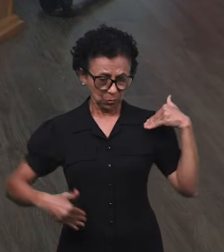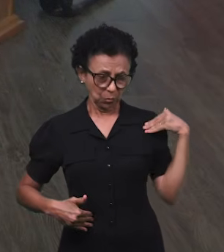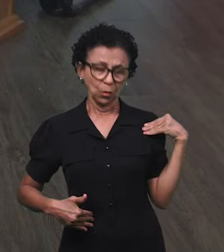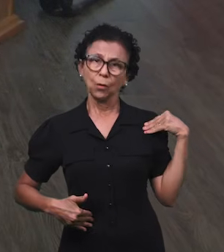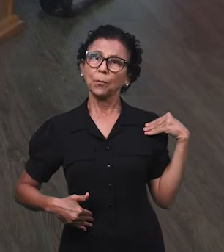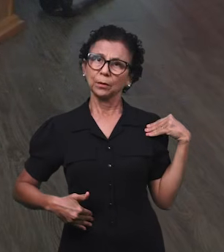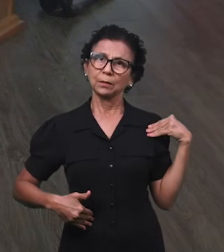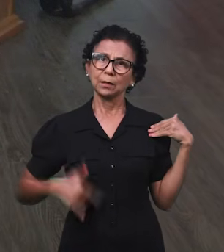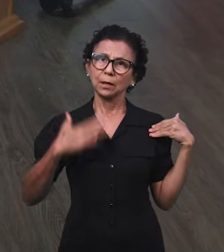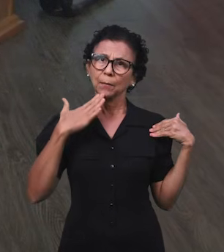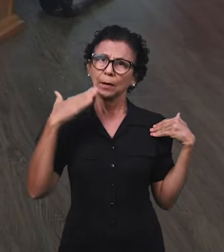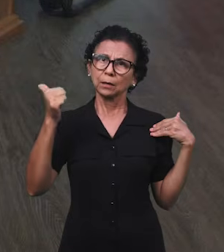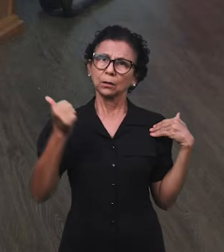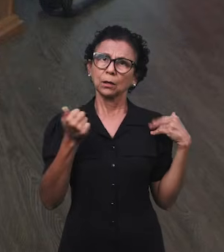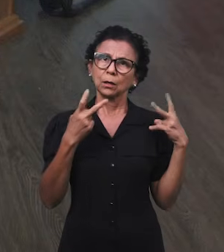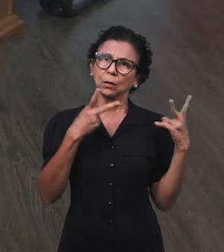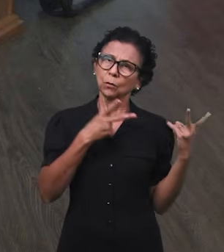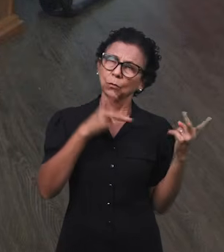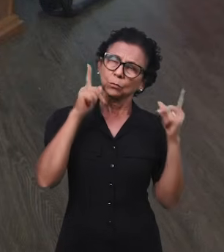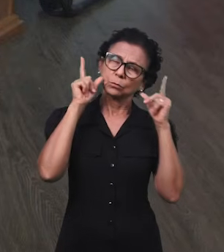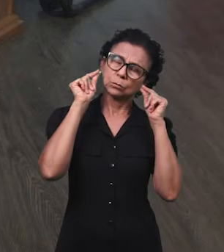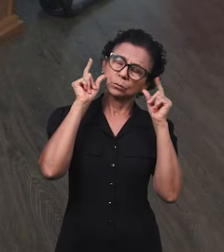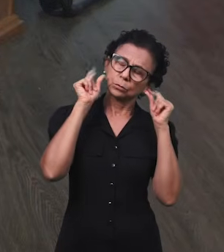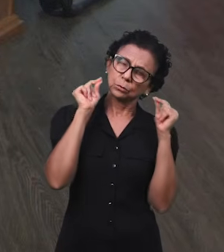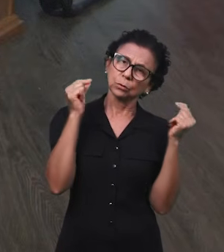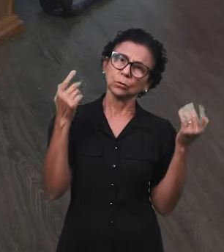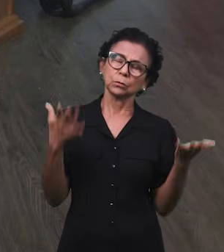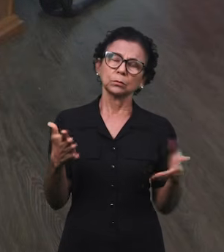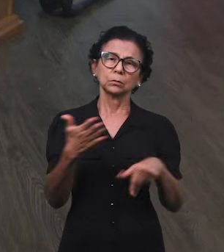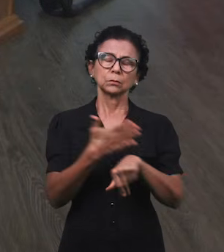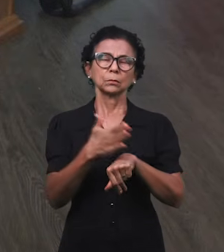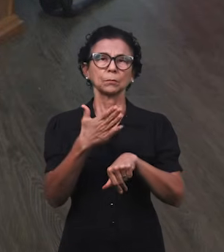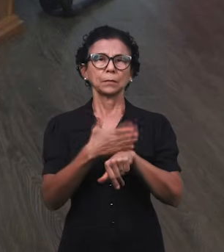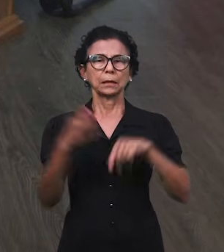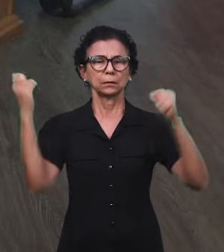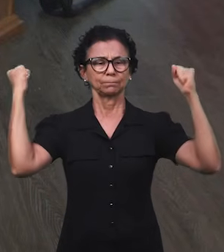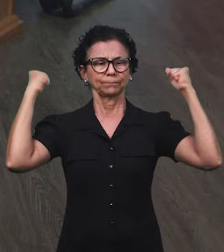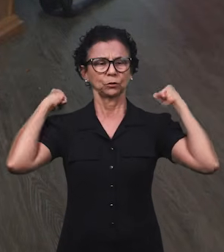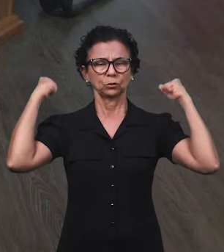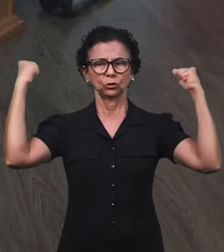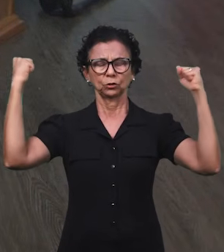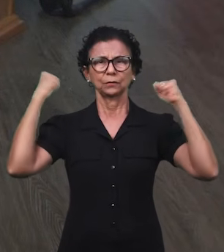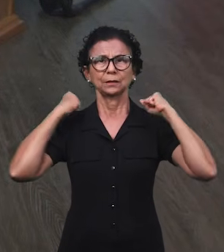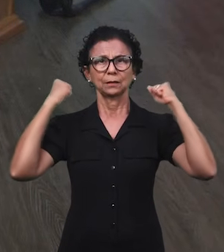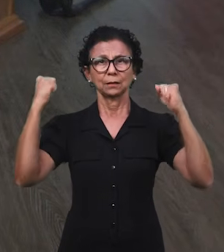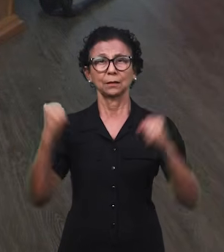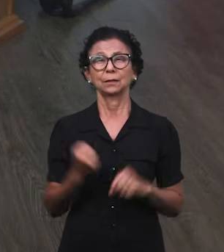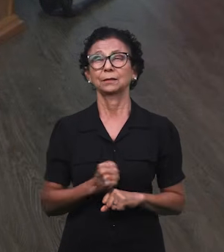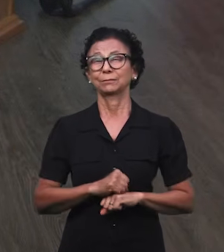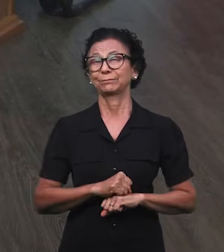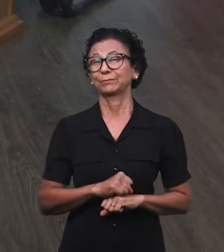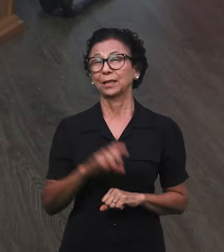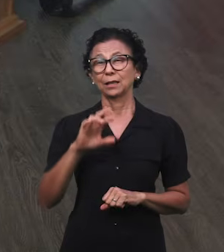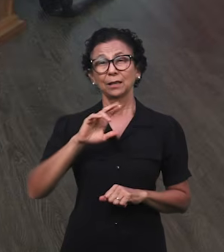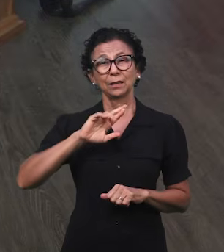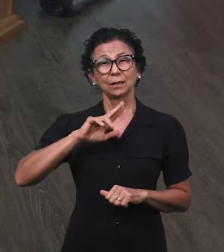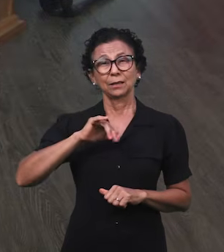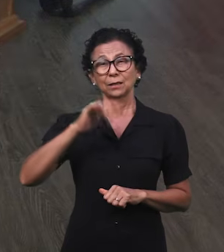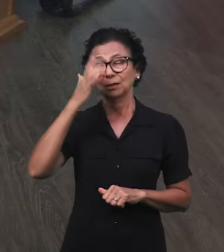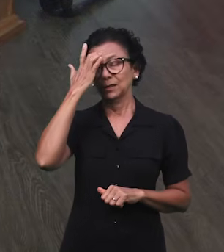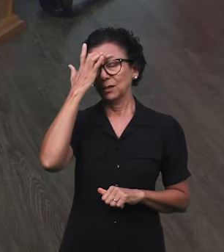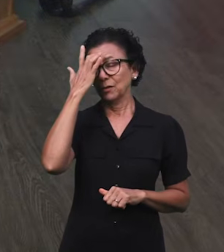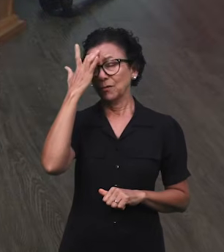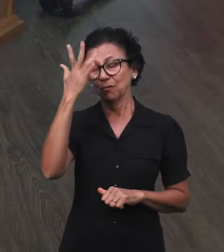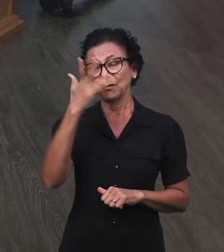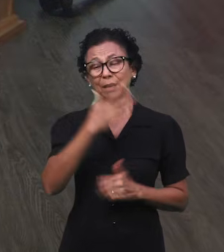de melhorar a qualidade do sono. Então, a prática da atividade física, a gente sabe que não é fácil começar, né?